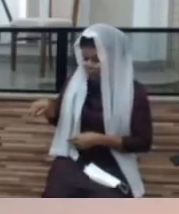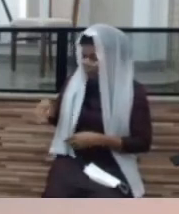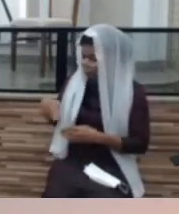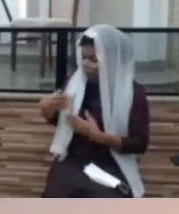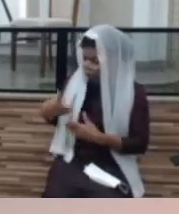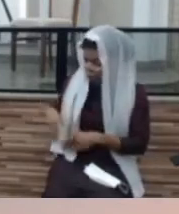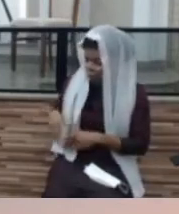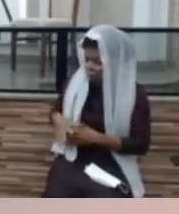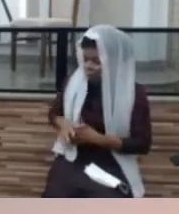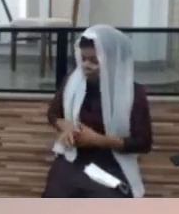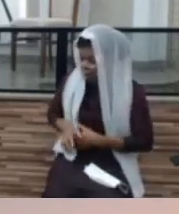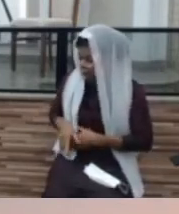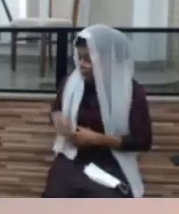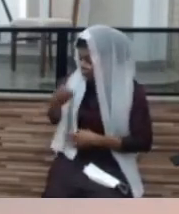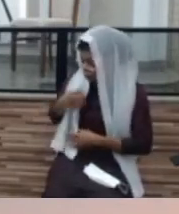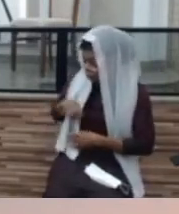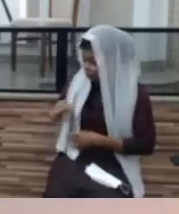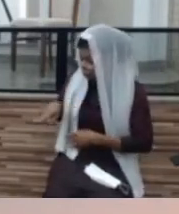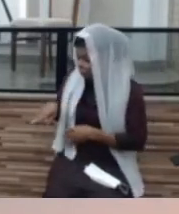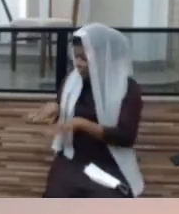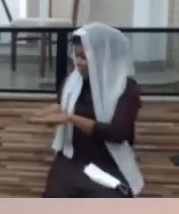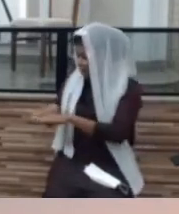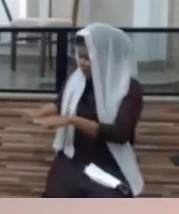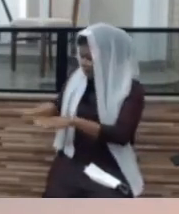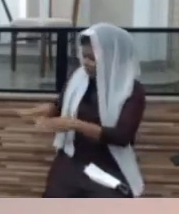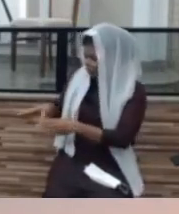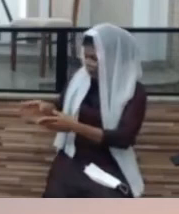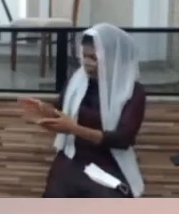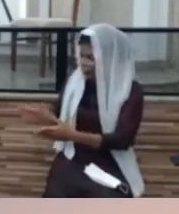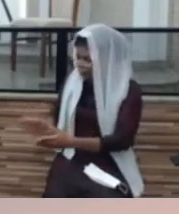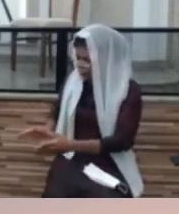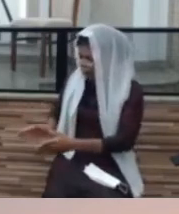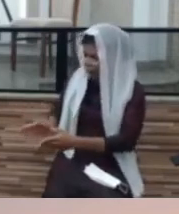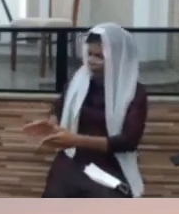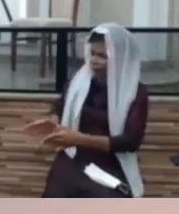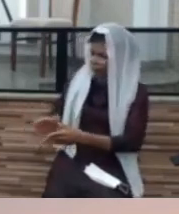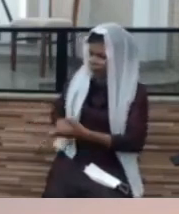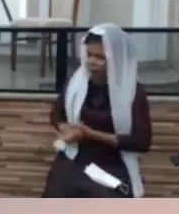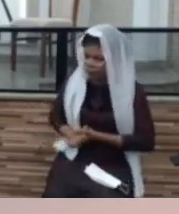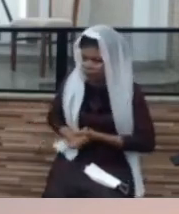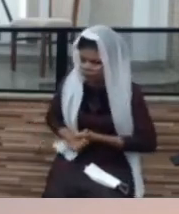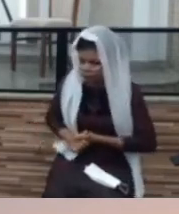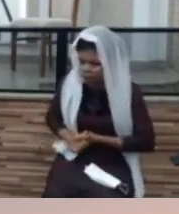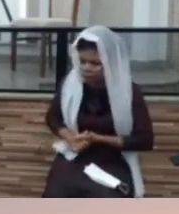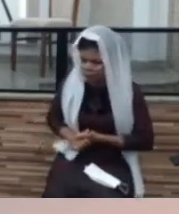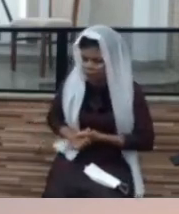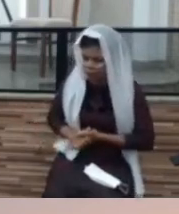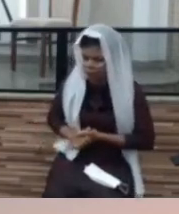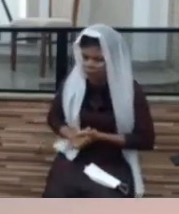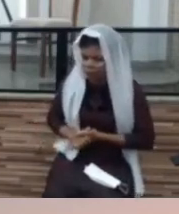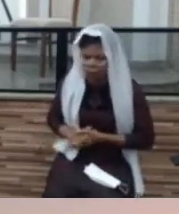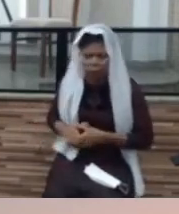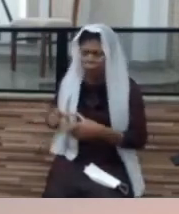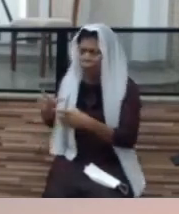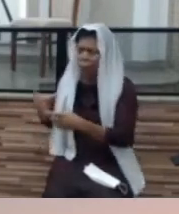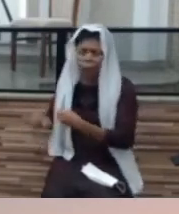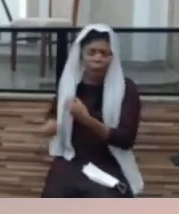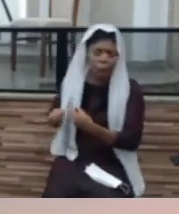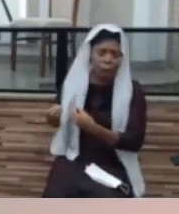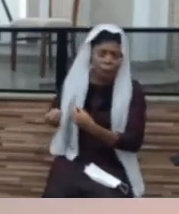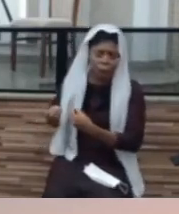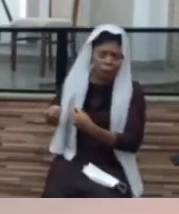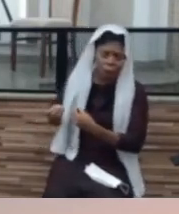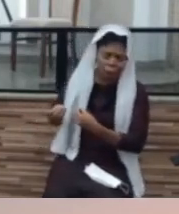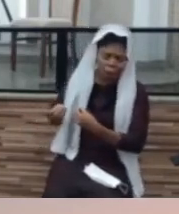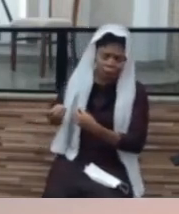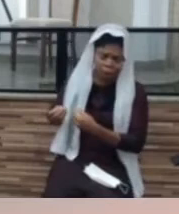Ele tinha construído uma câmara, irmãos, que era um lugar como esse, aonde ali, irmãos, era toda a